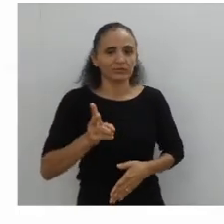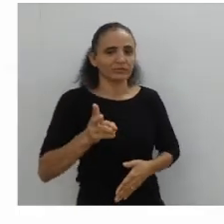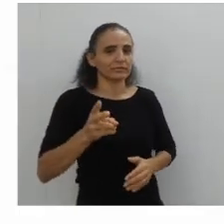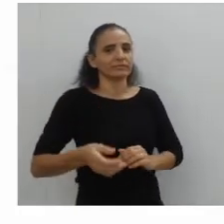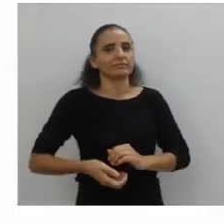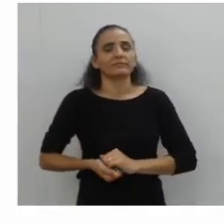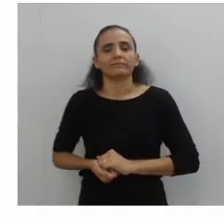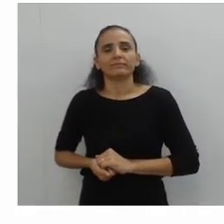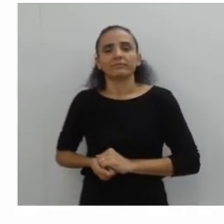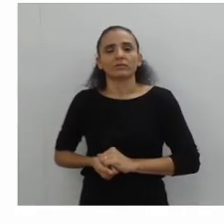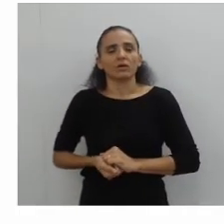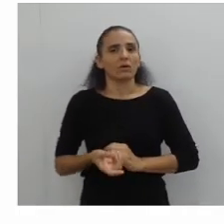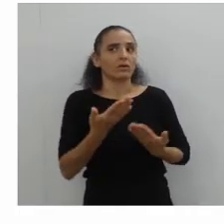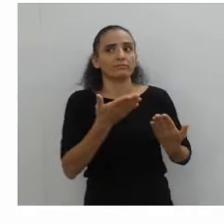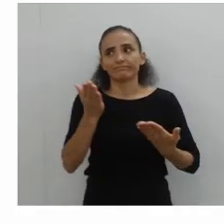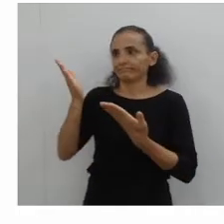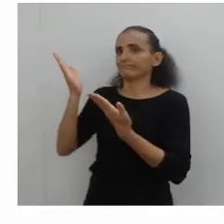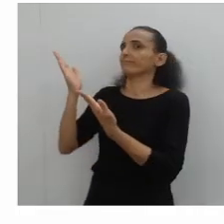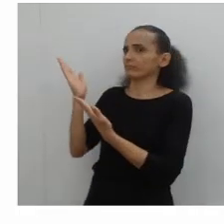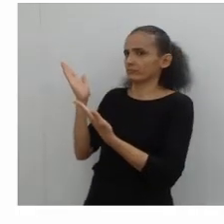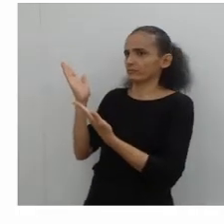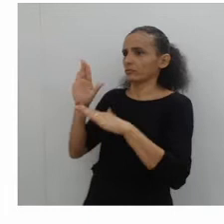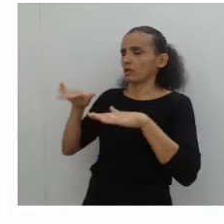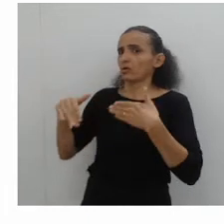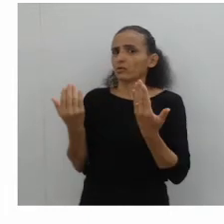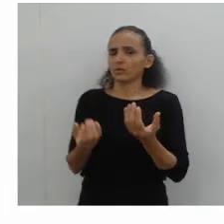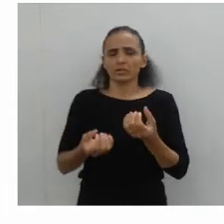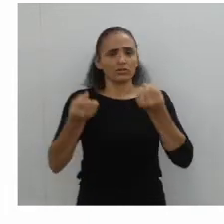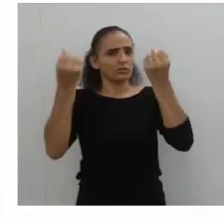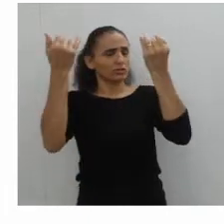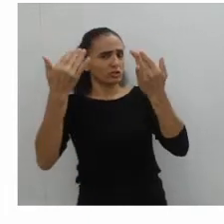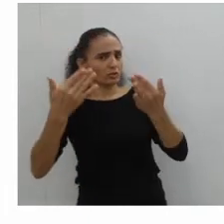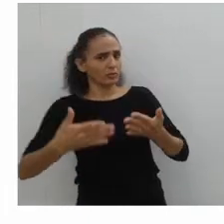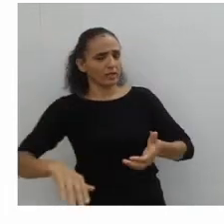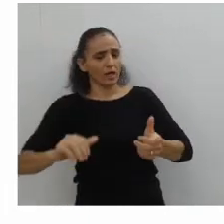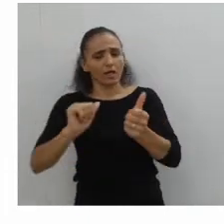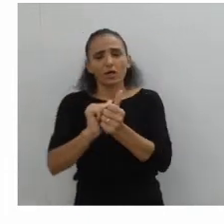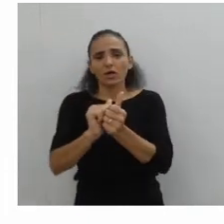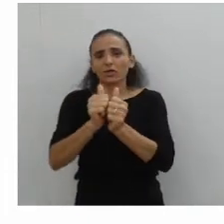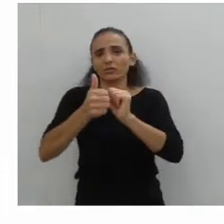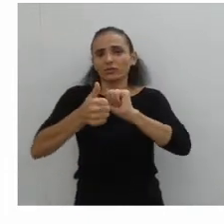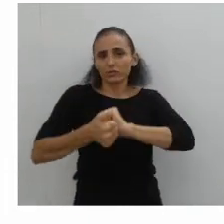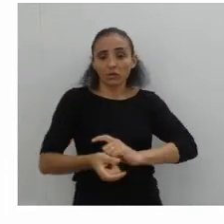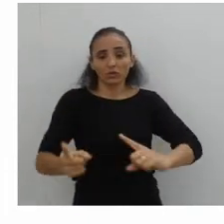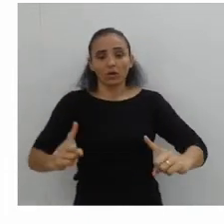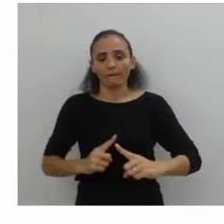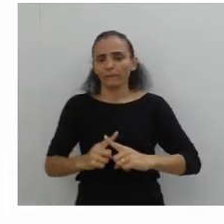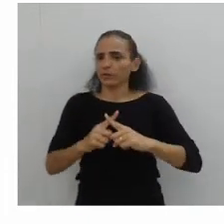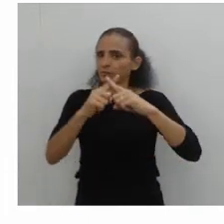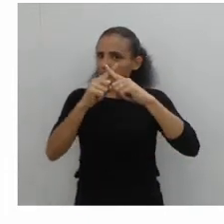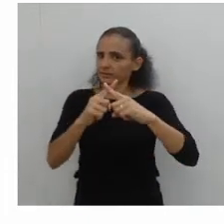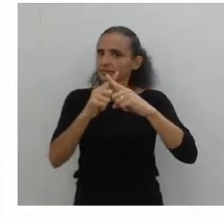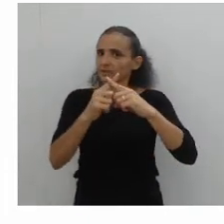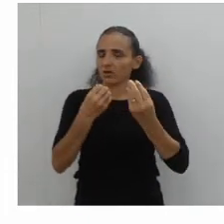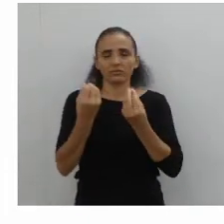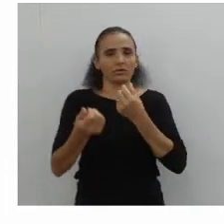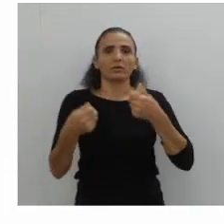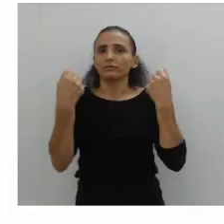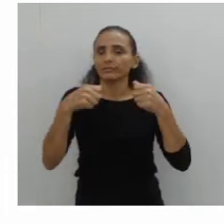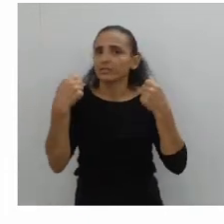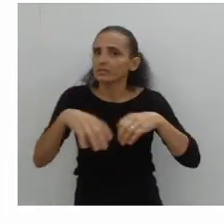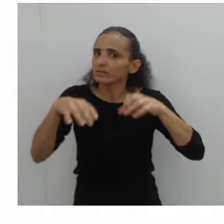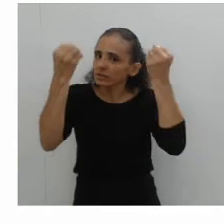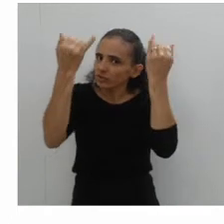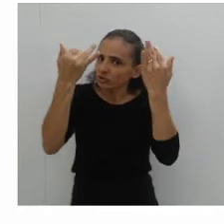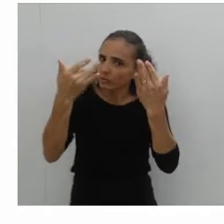seguinte, olha só, olha para cá. Quando a gente fala de jogo, quando a gente fala de competição dentro do jogo, a gente precisa deixar bem